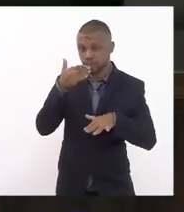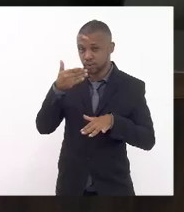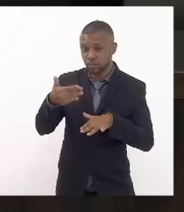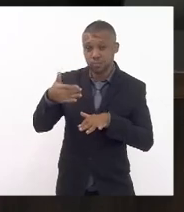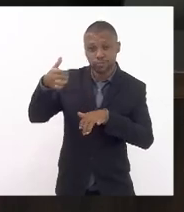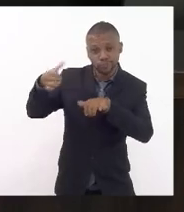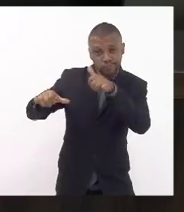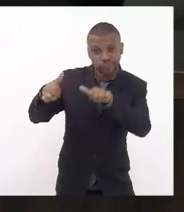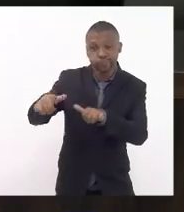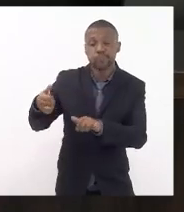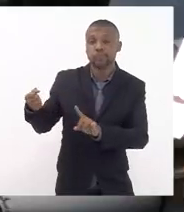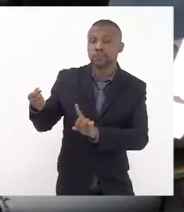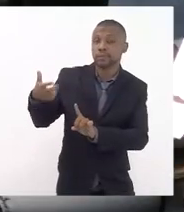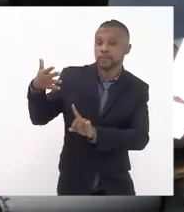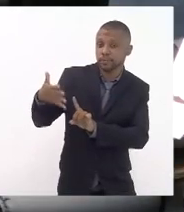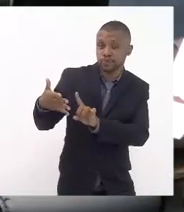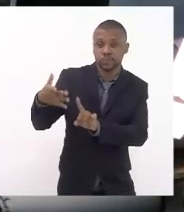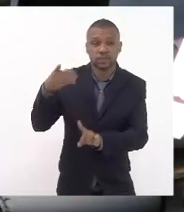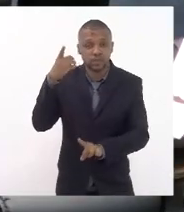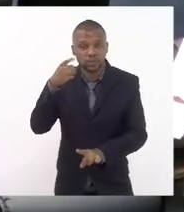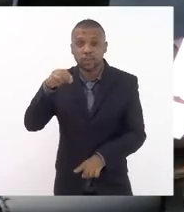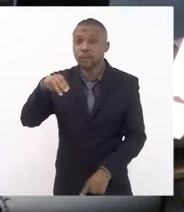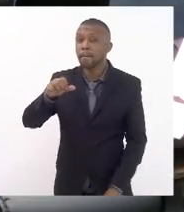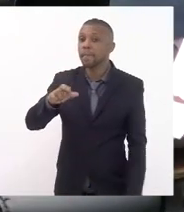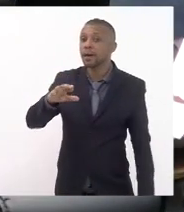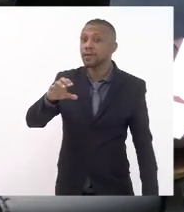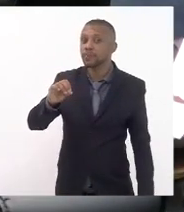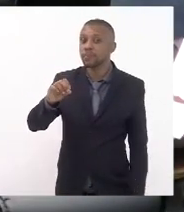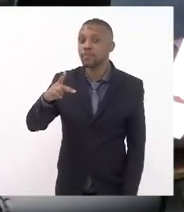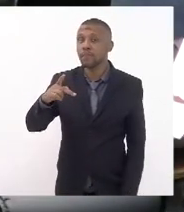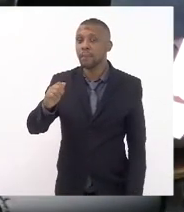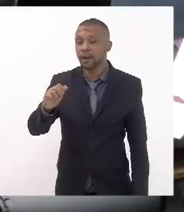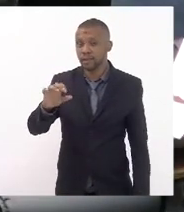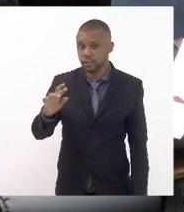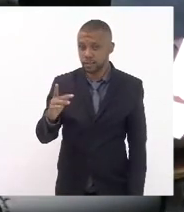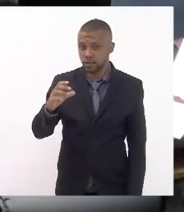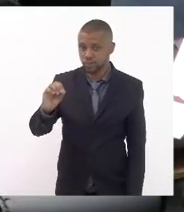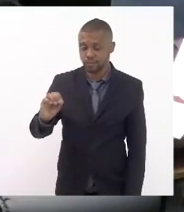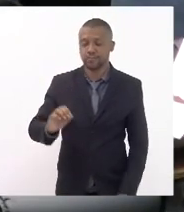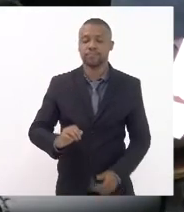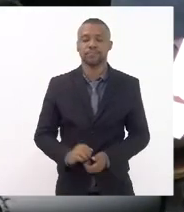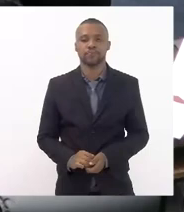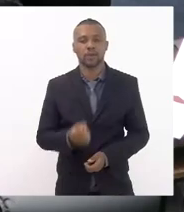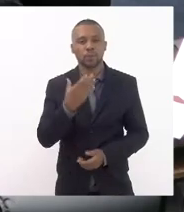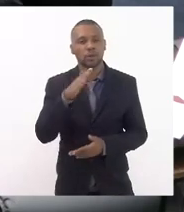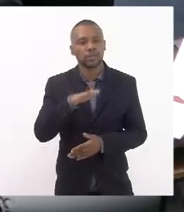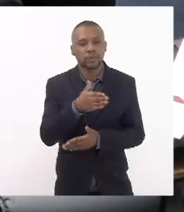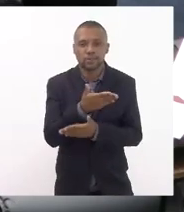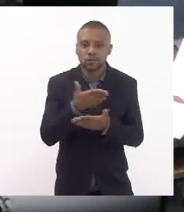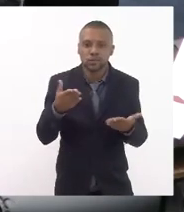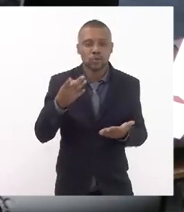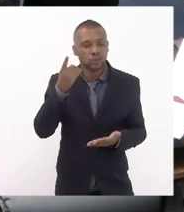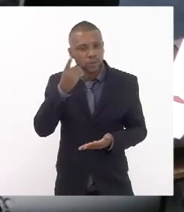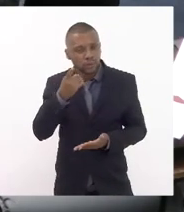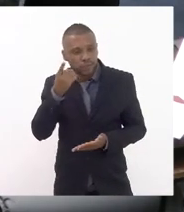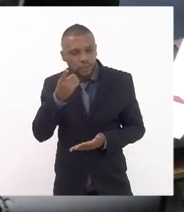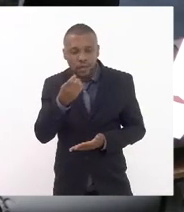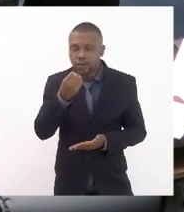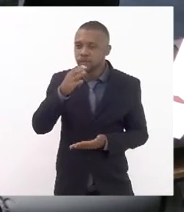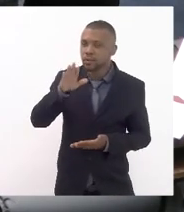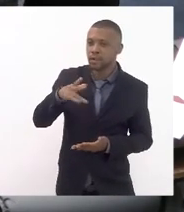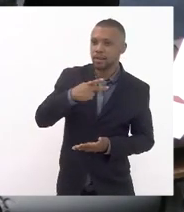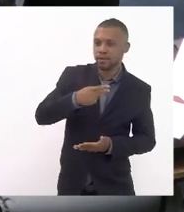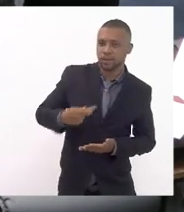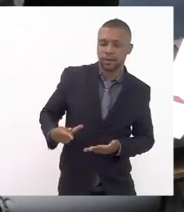Justiça, deputado Márcio Pacheco. Boa tarde, senhor presidente. Boa tarde, senhoras e senhores deputados e deputadas.